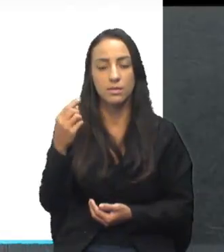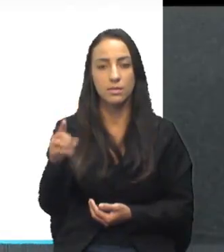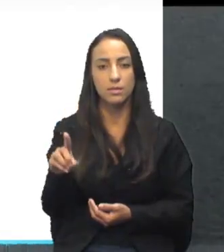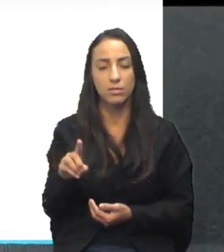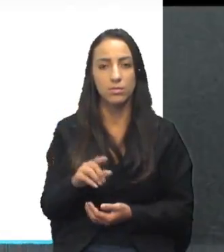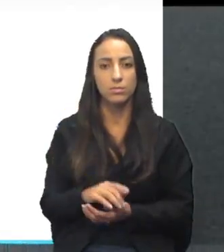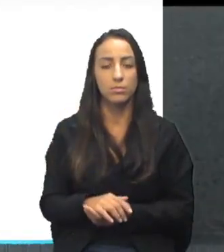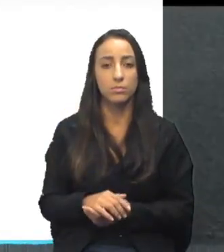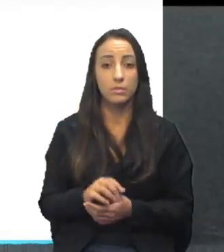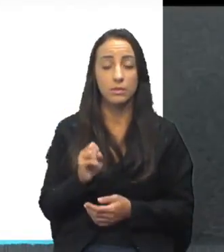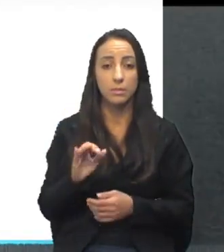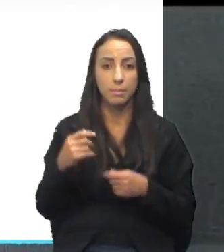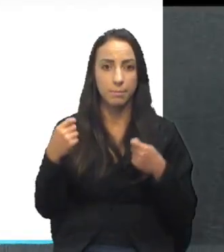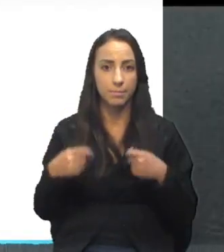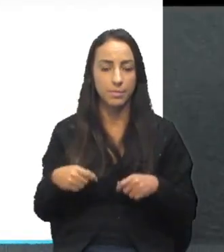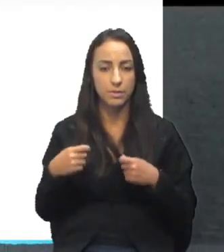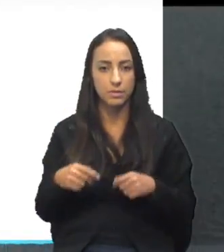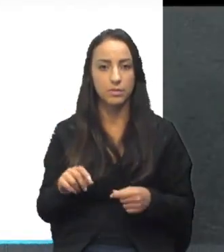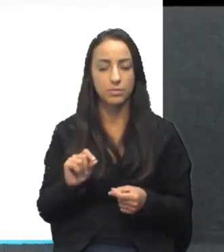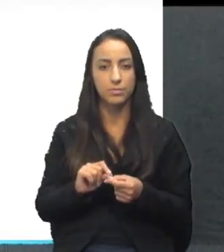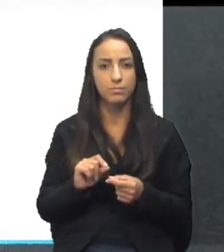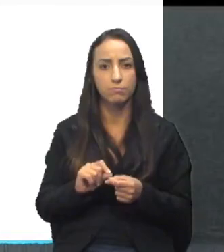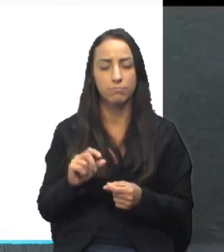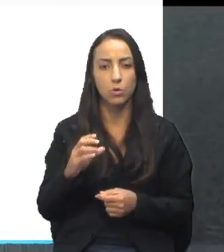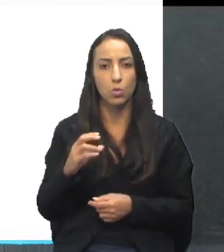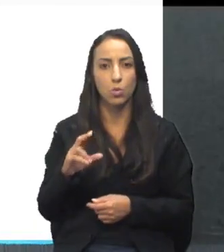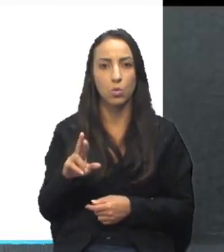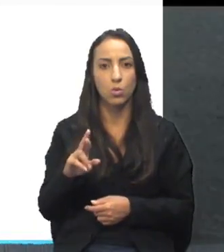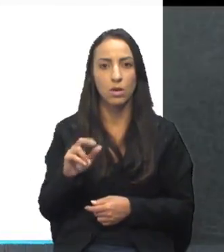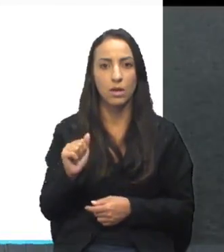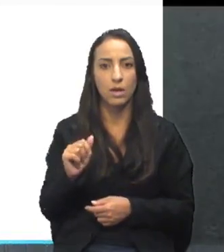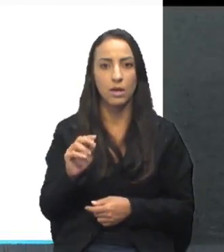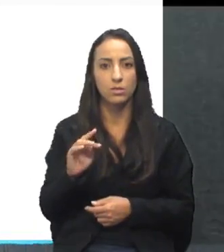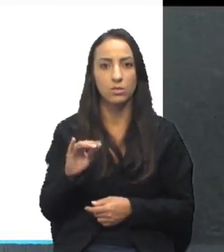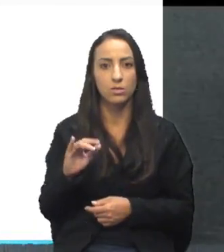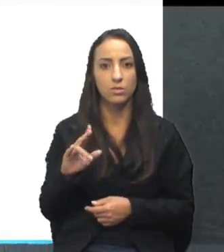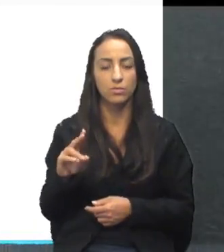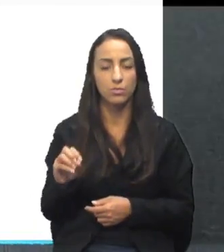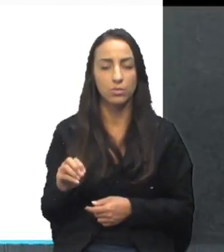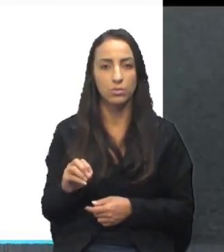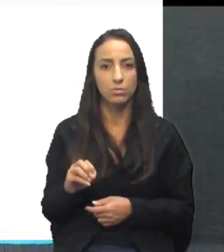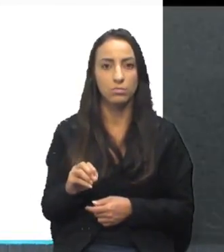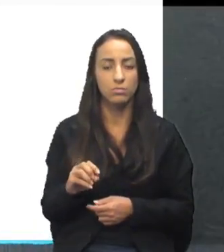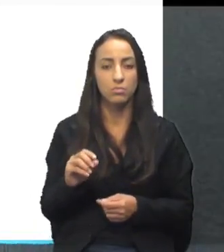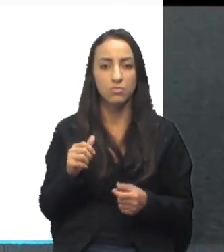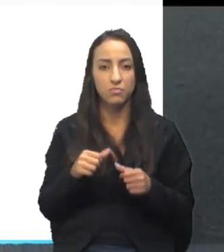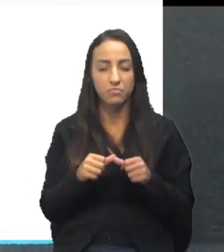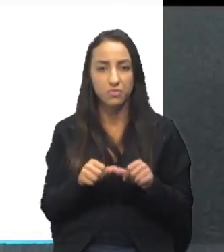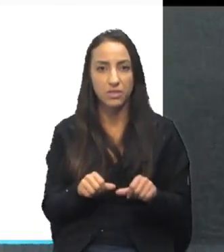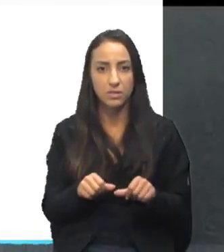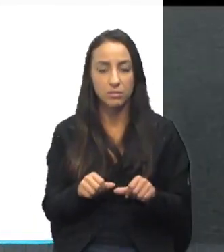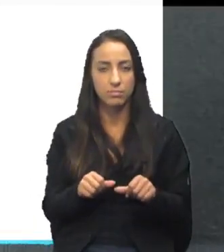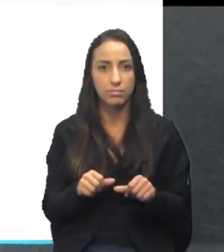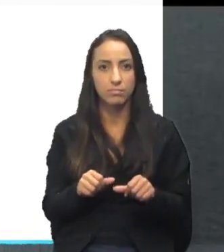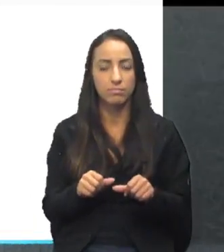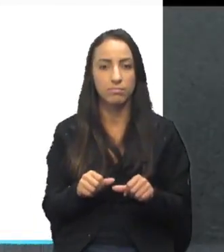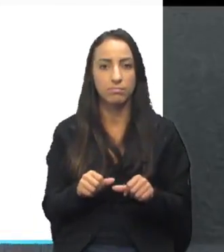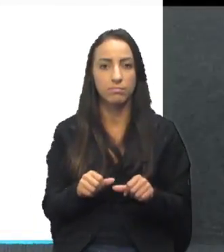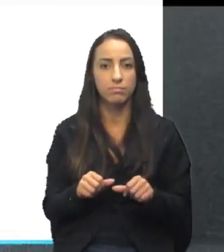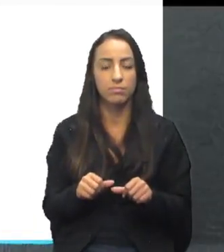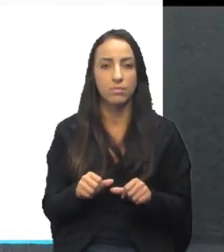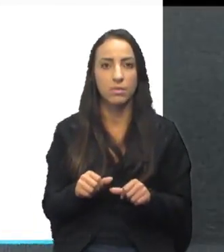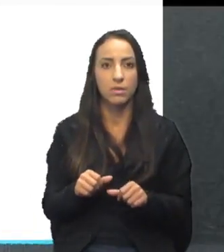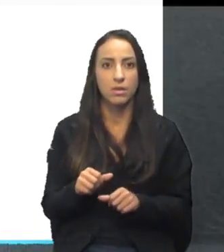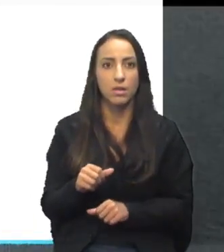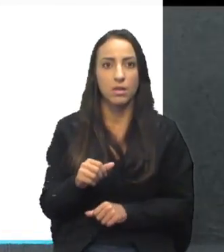necessito fazer, então, um curativo para fazer a fixação dessa articulação,